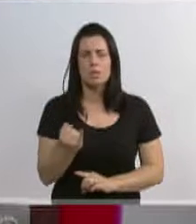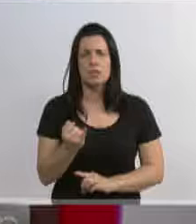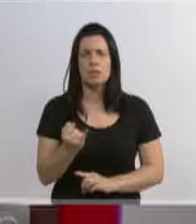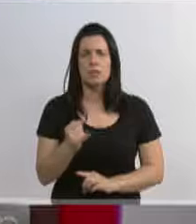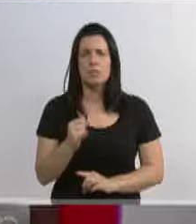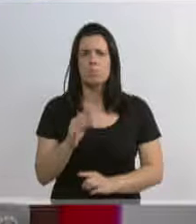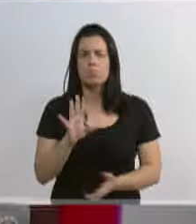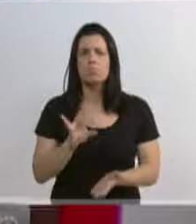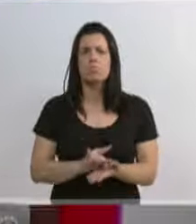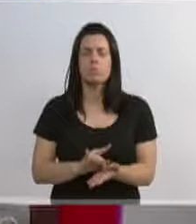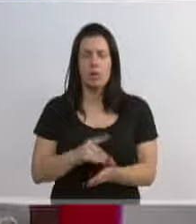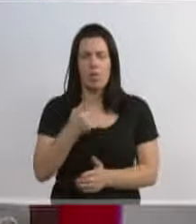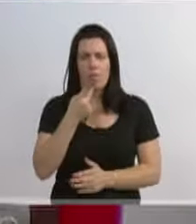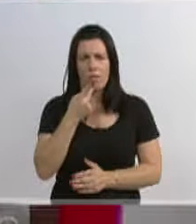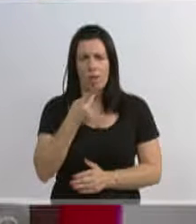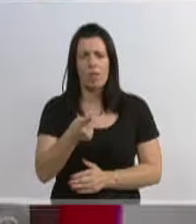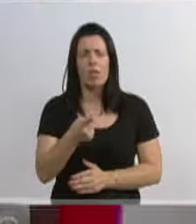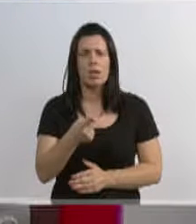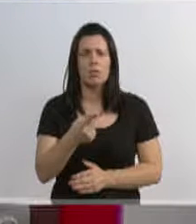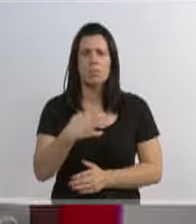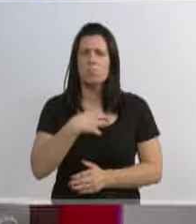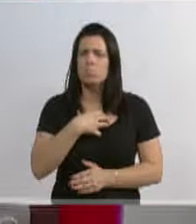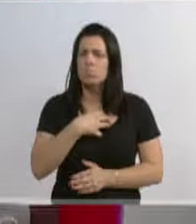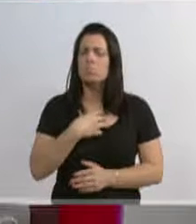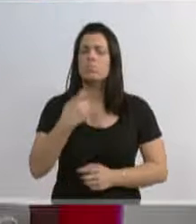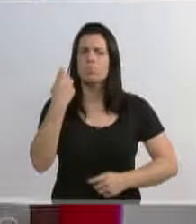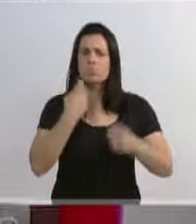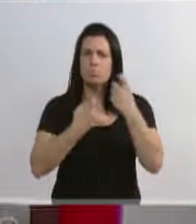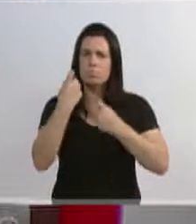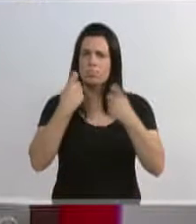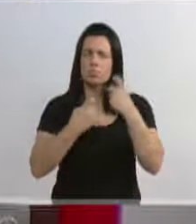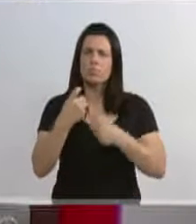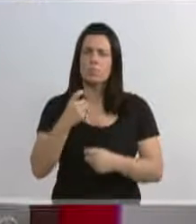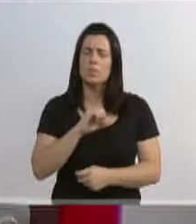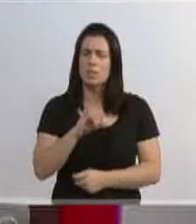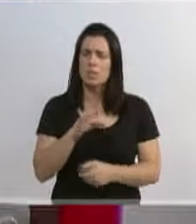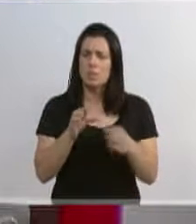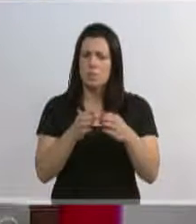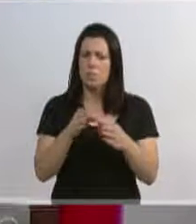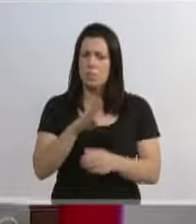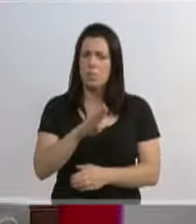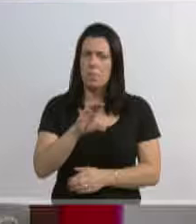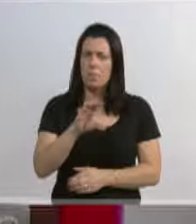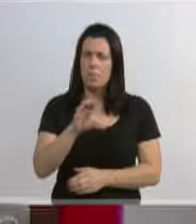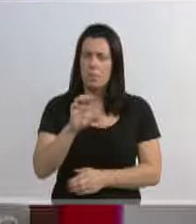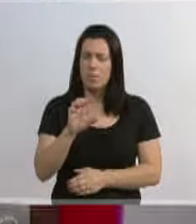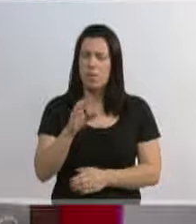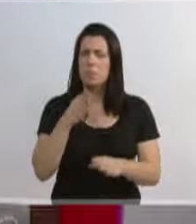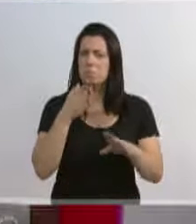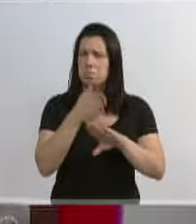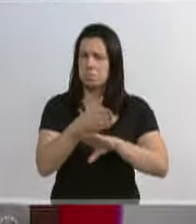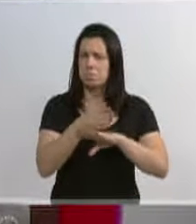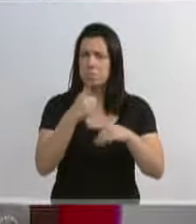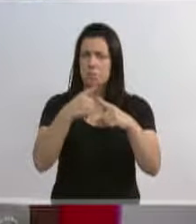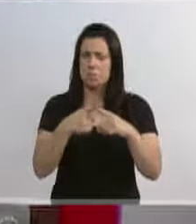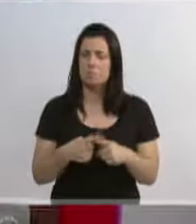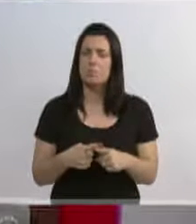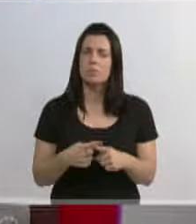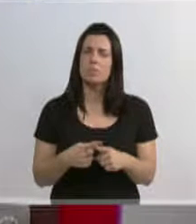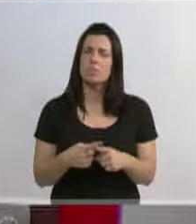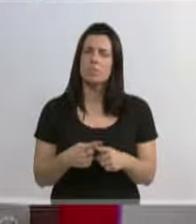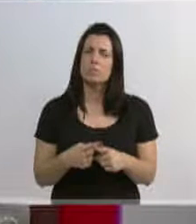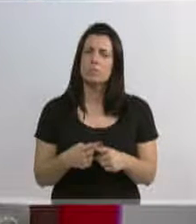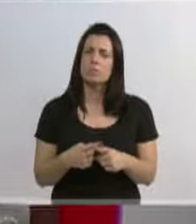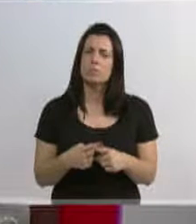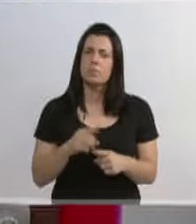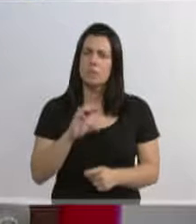frisar esse ponto, e que me deixa bastante preocupado. Se o Blumenau Esporte Clube hoje participa do campeonato,